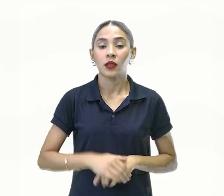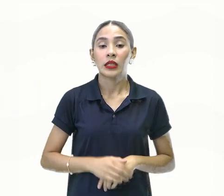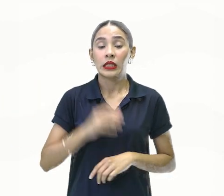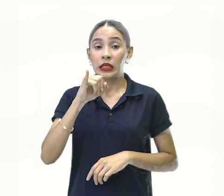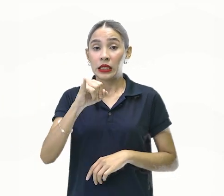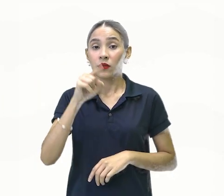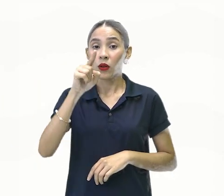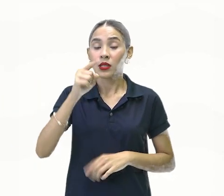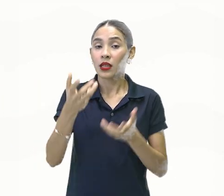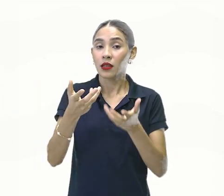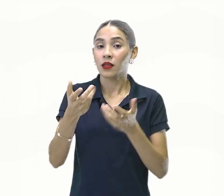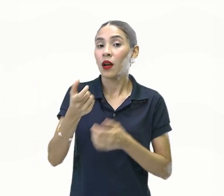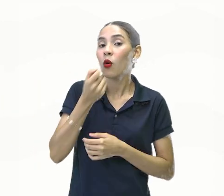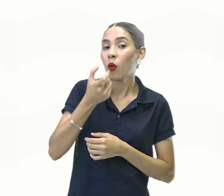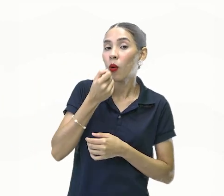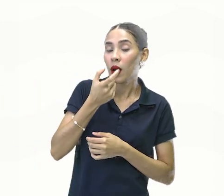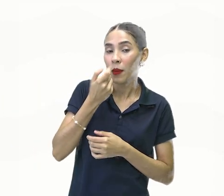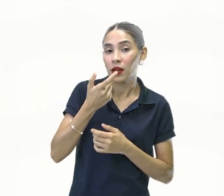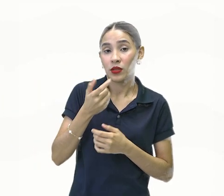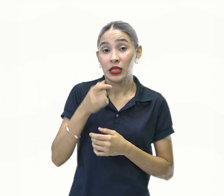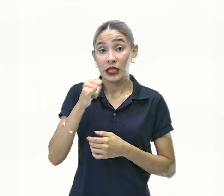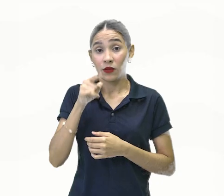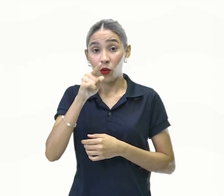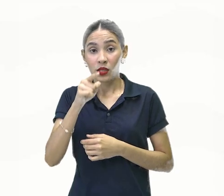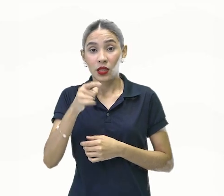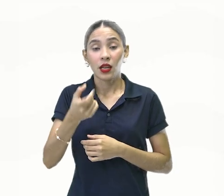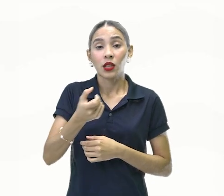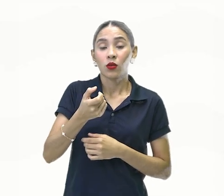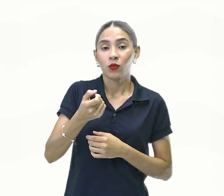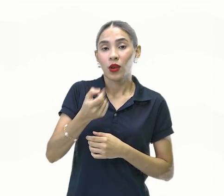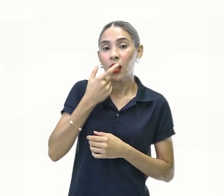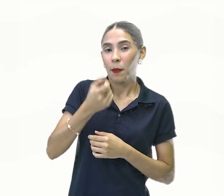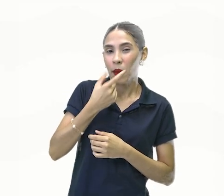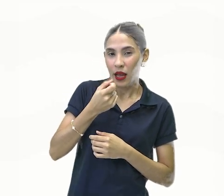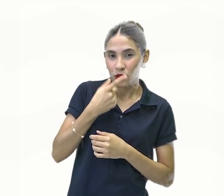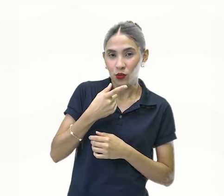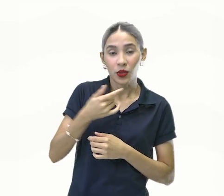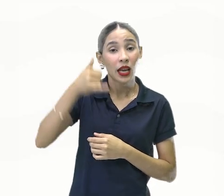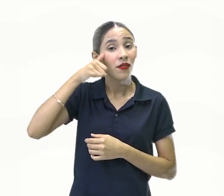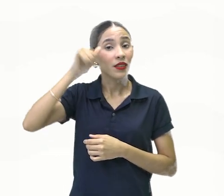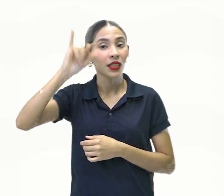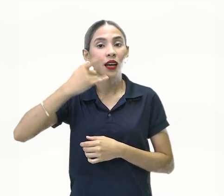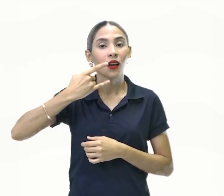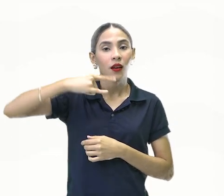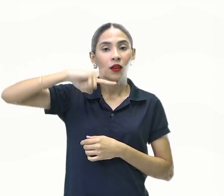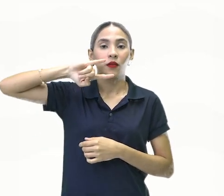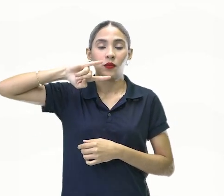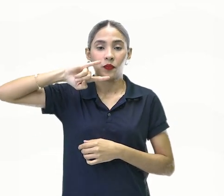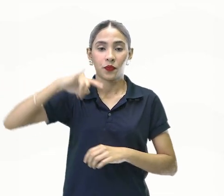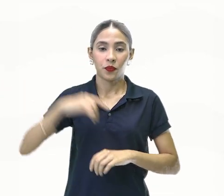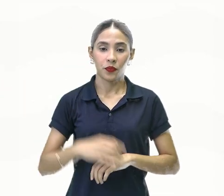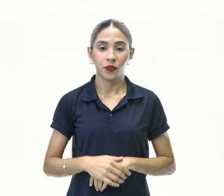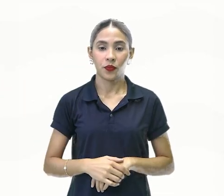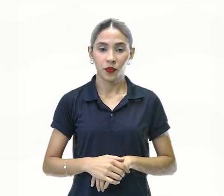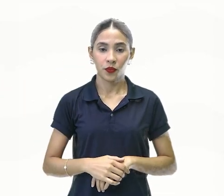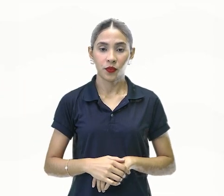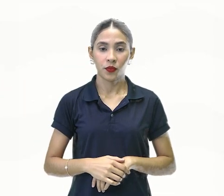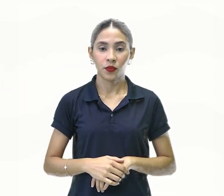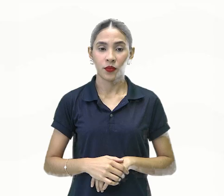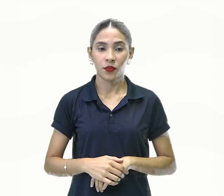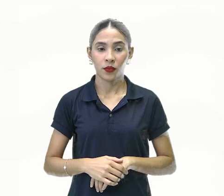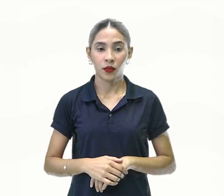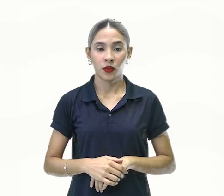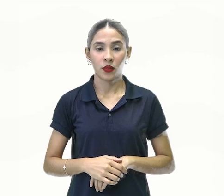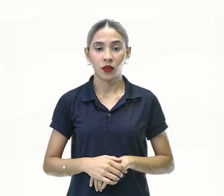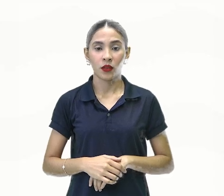enquanto tomando esse remédio. Então, enquanto você estiver se medicando, tomando o remédio, não consumir álcool. As